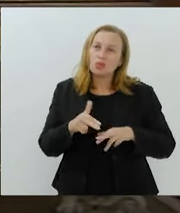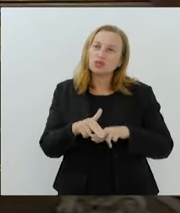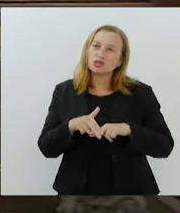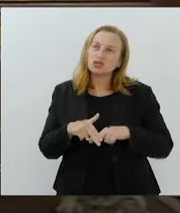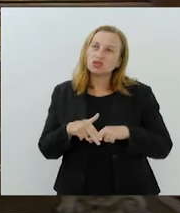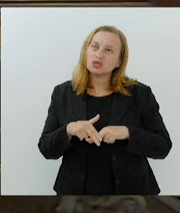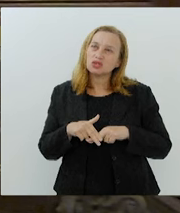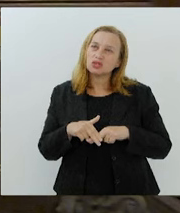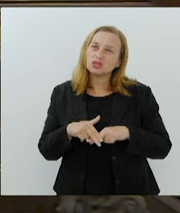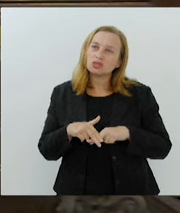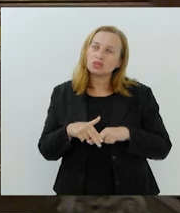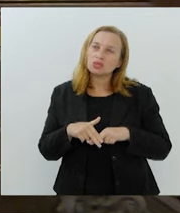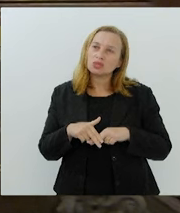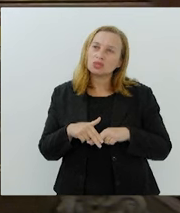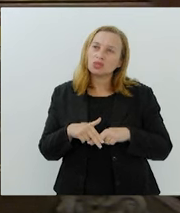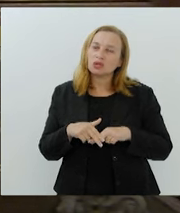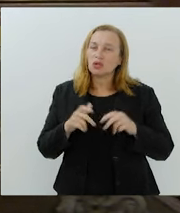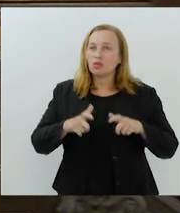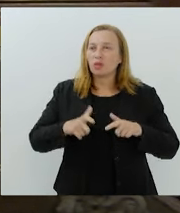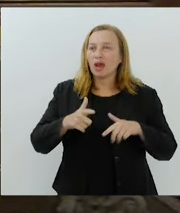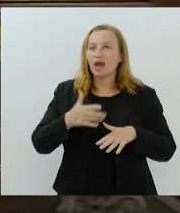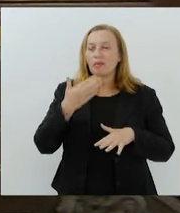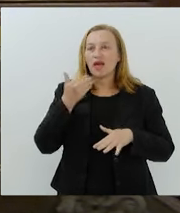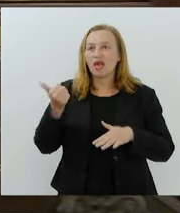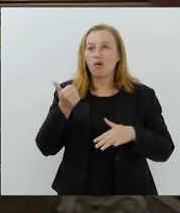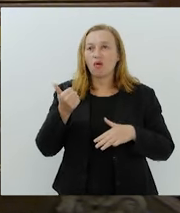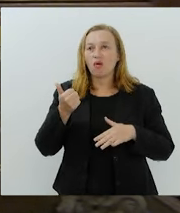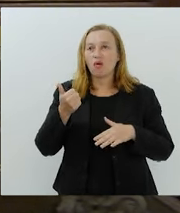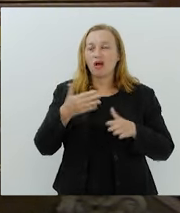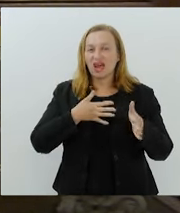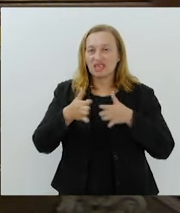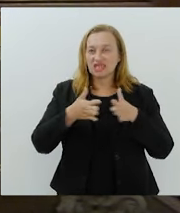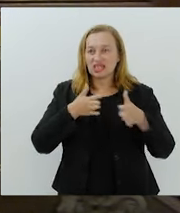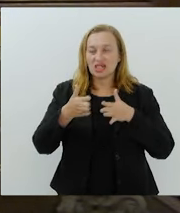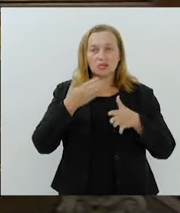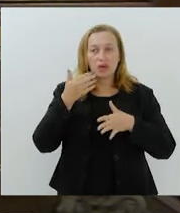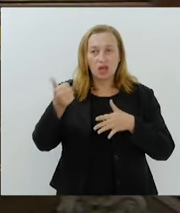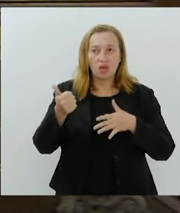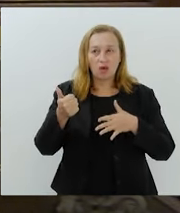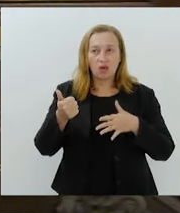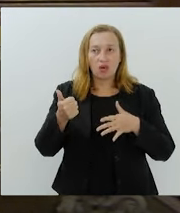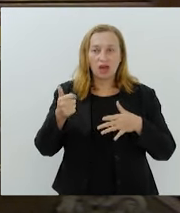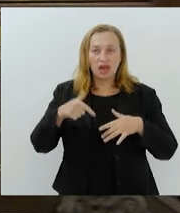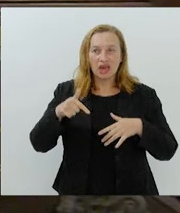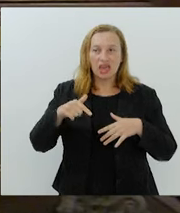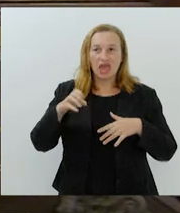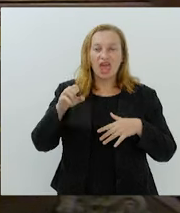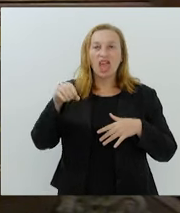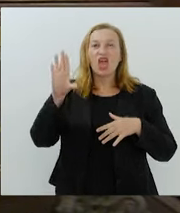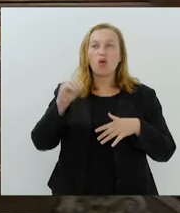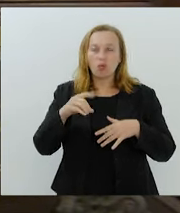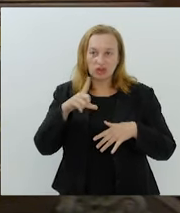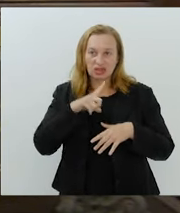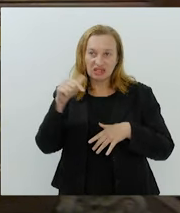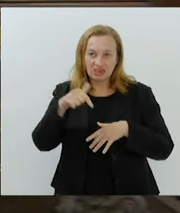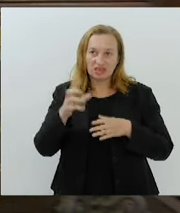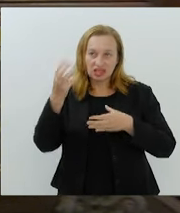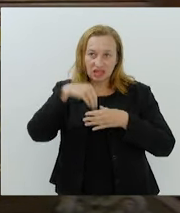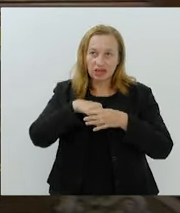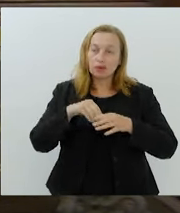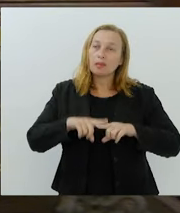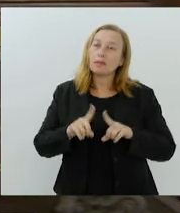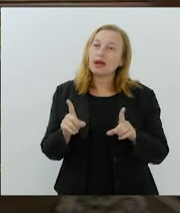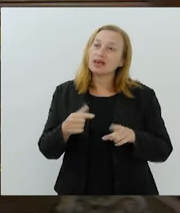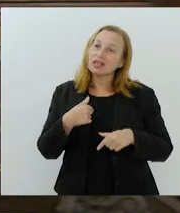maior conforto e facilidade de ouvir os discursos, aqui tem muito eco, etc. E